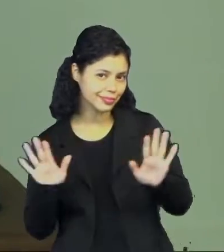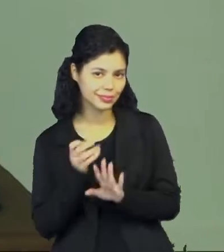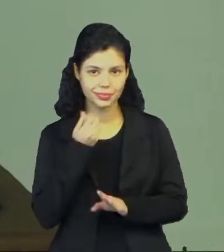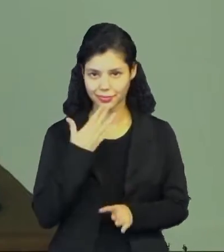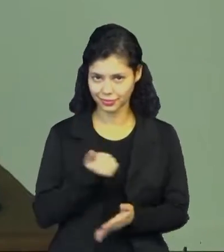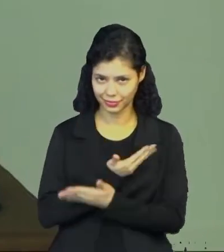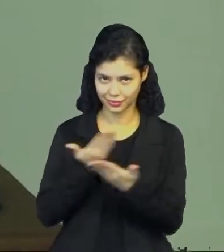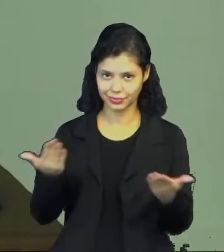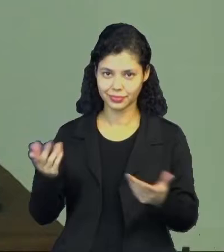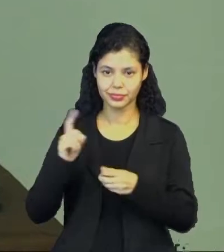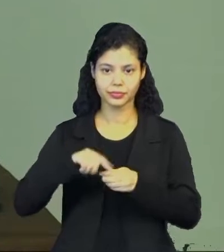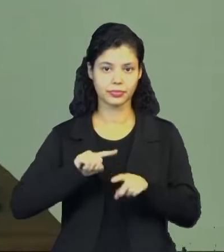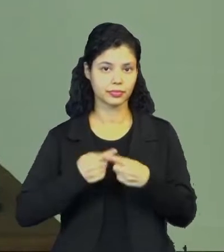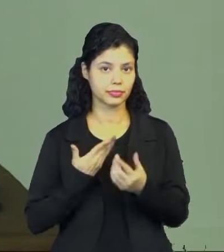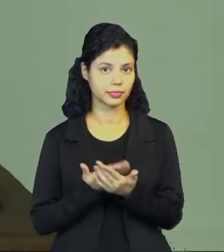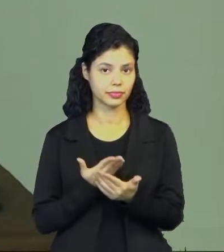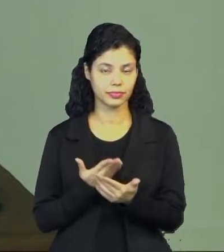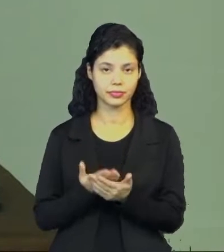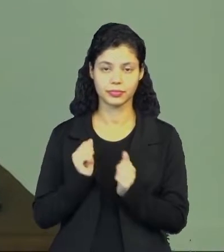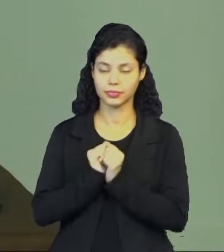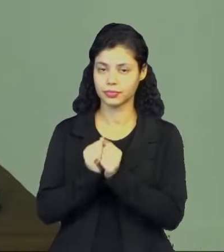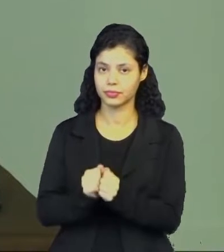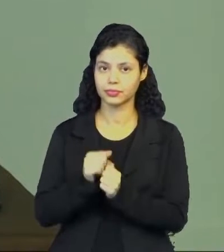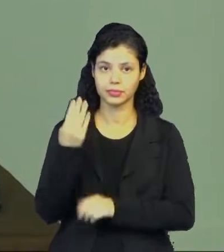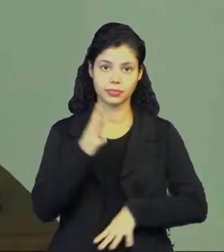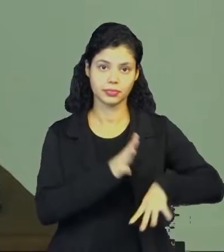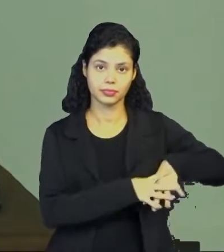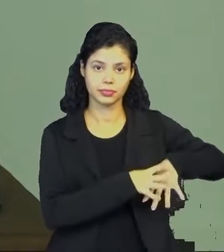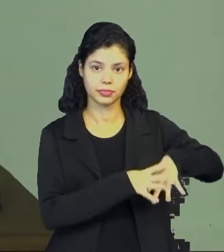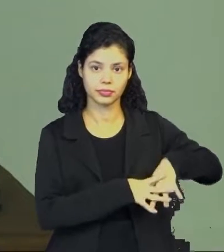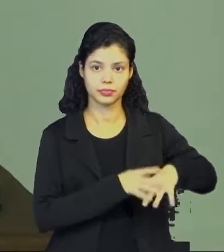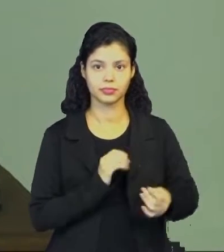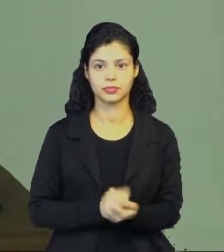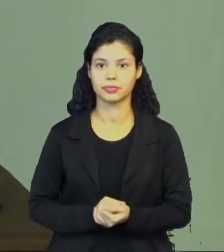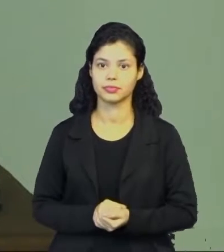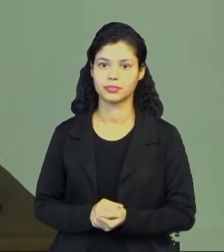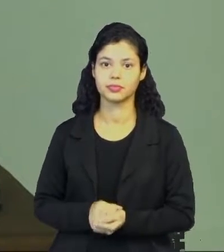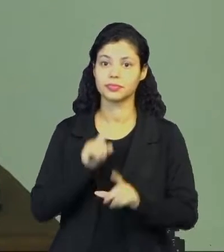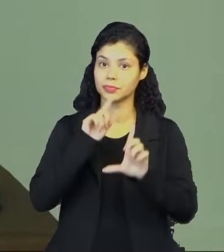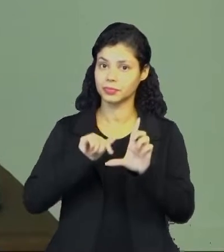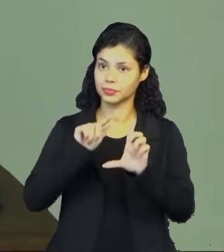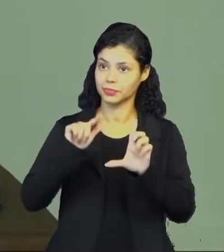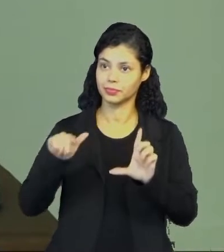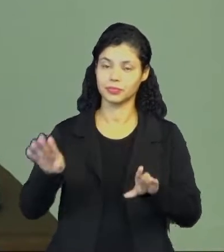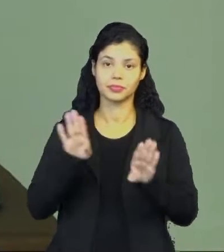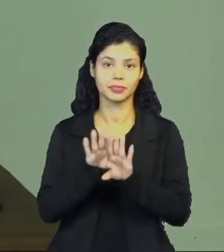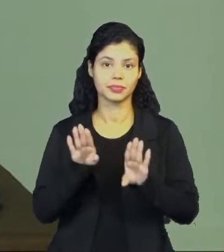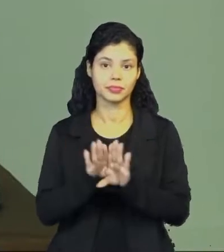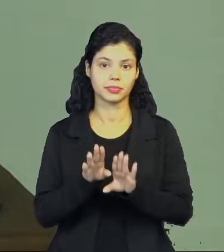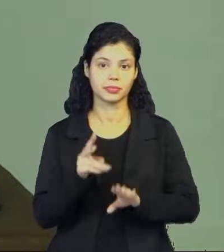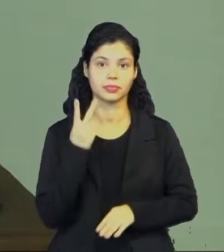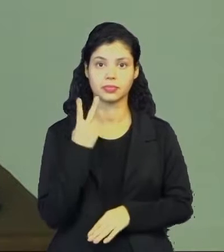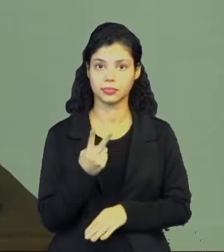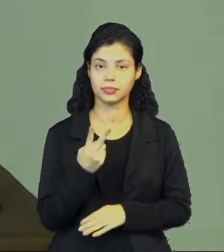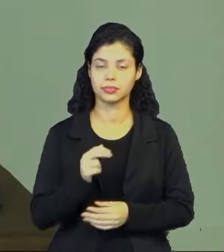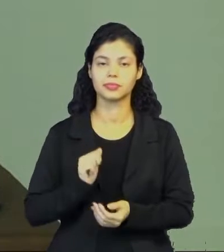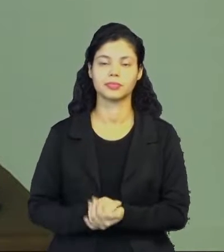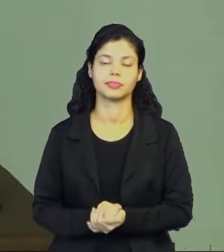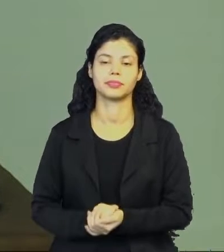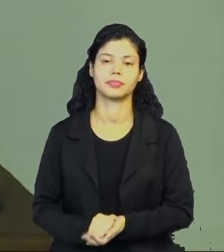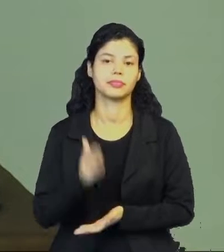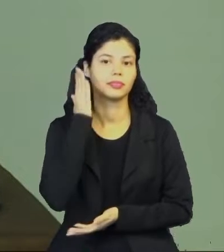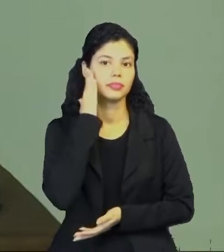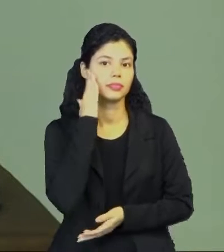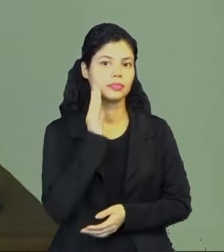Olá, tudo bem? Estou de volta para mais uma aula com vocês, aula de matemática sobre gráficos e tabelas de dupla entrada. E a gente entender